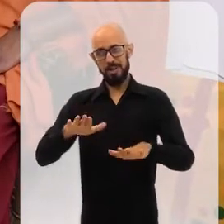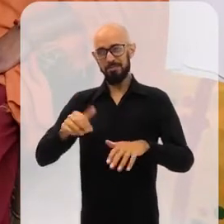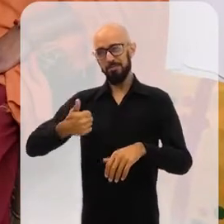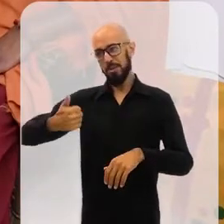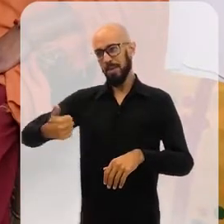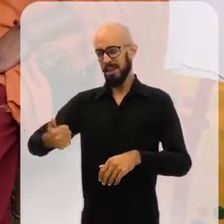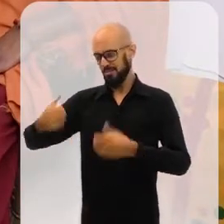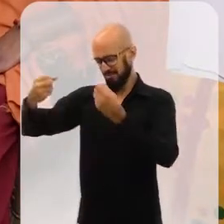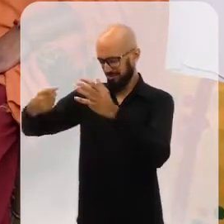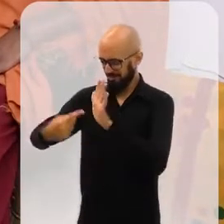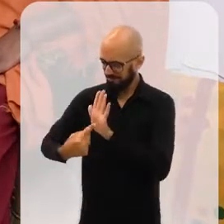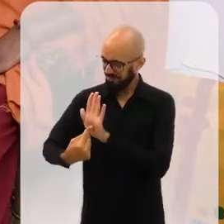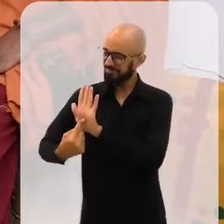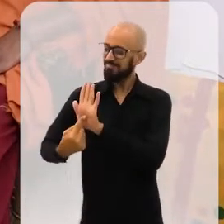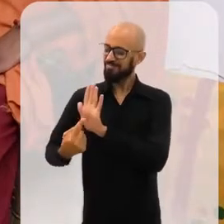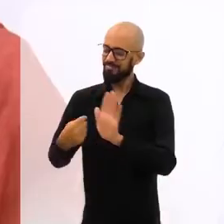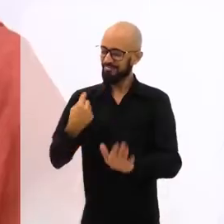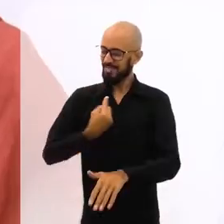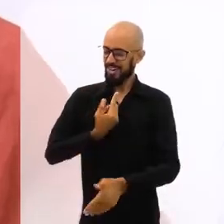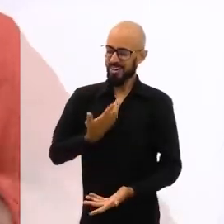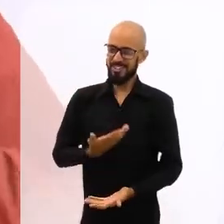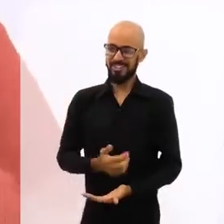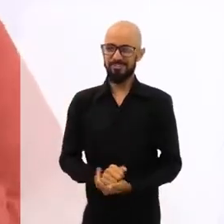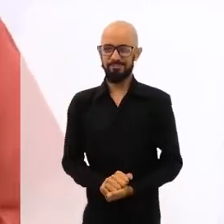se apresentasse.